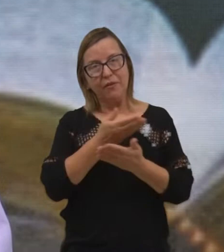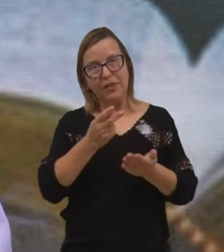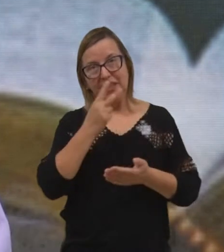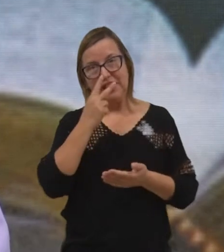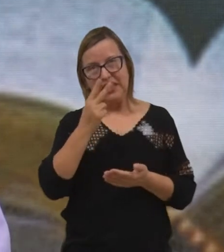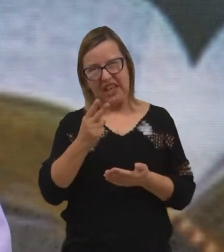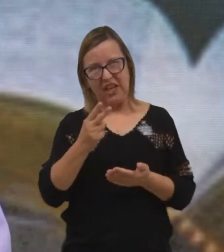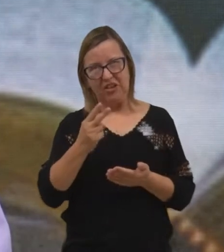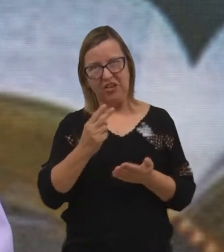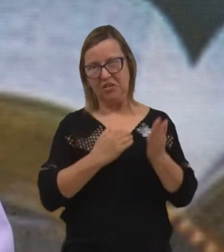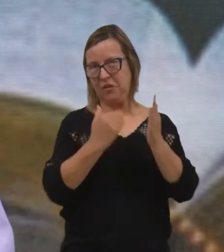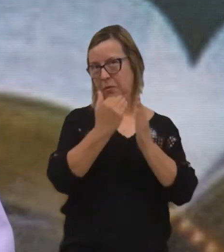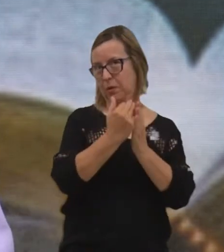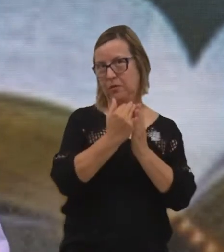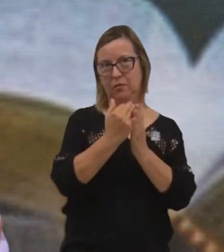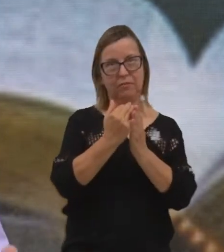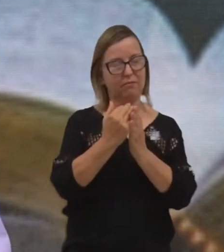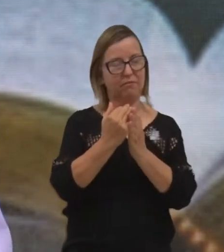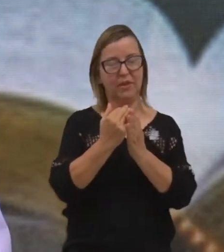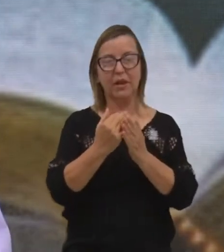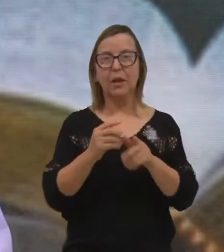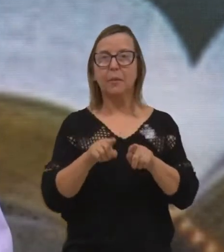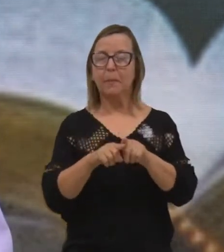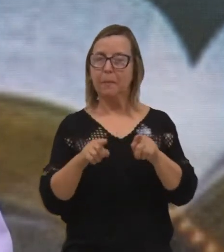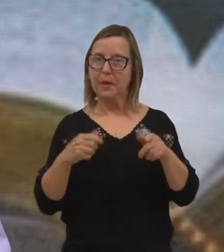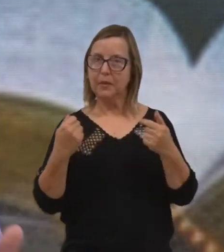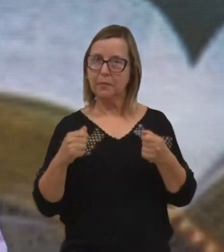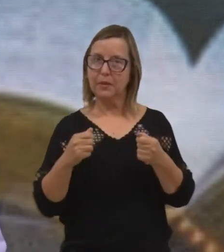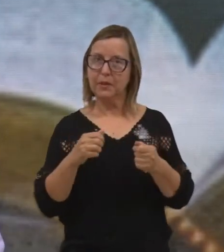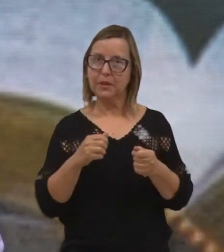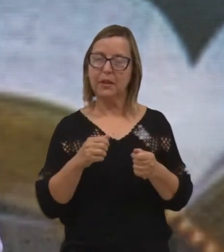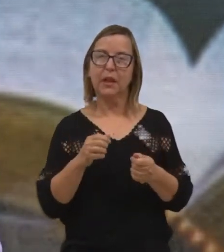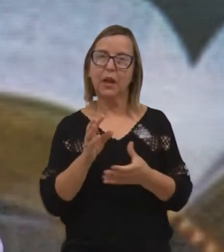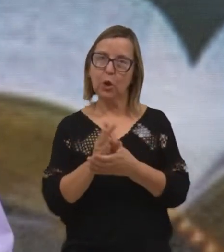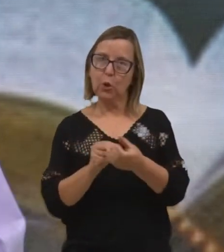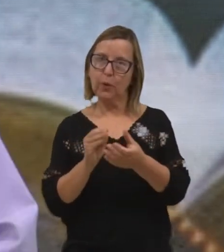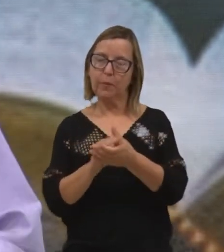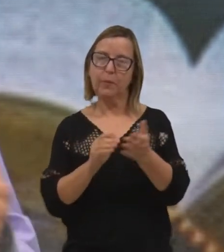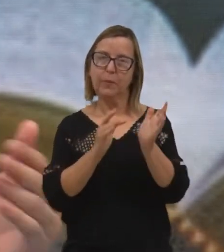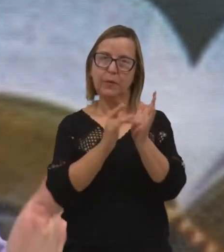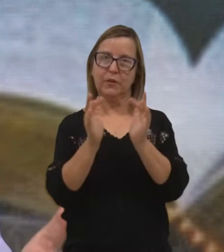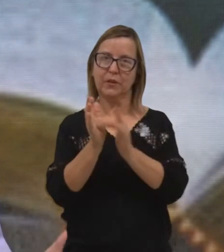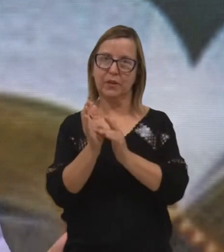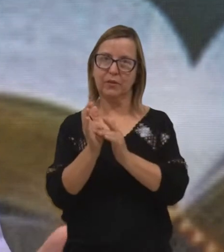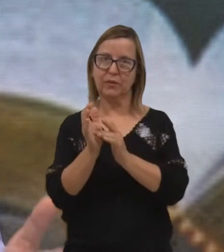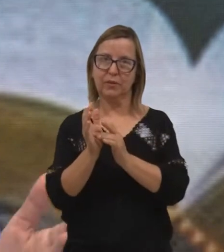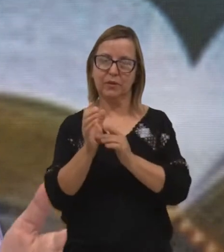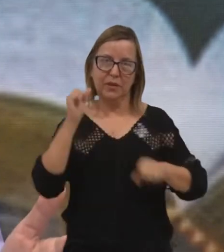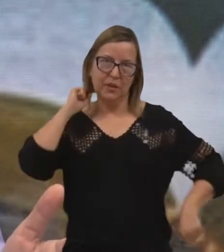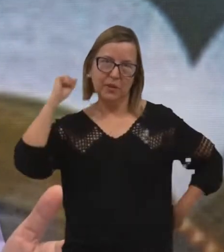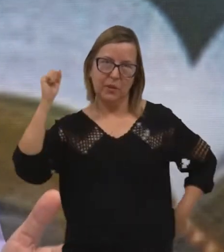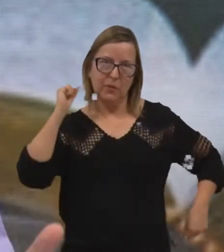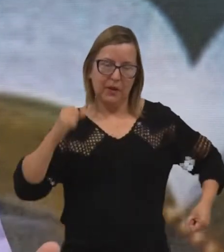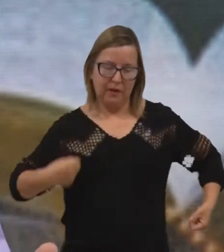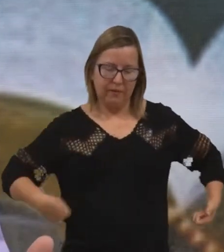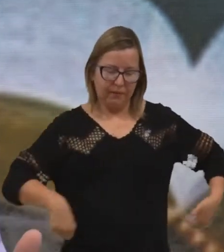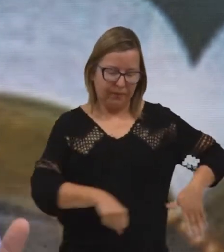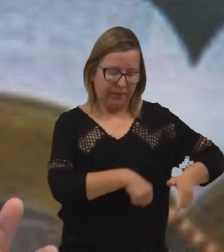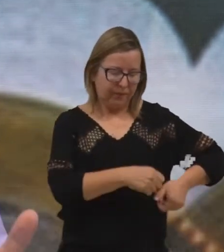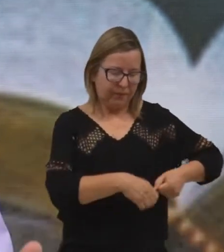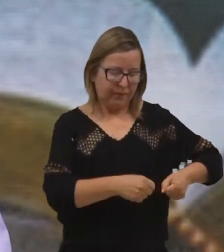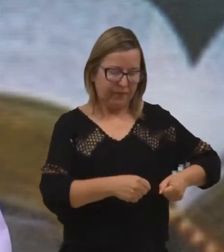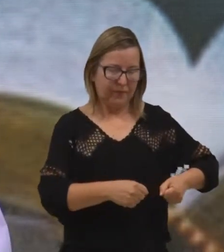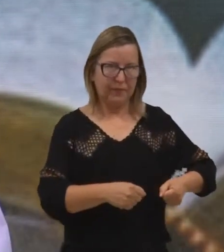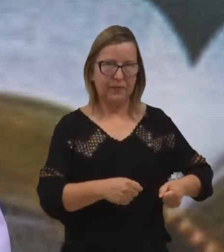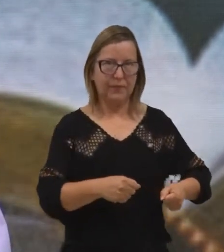fazer como Jesus fez. Pegar a toalha, colocar na cintura, pegar o balde com a água